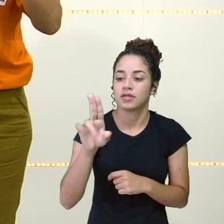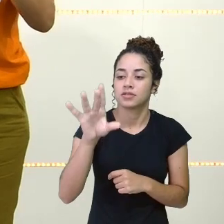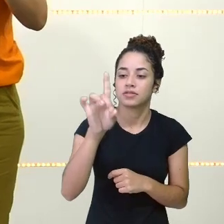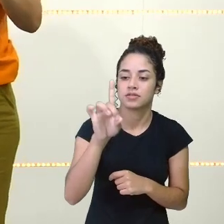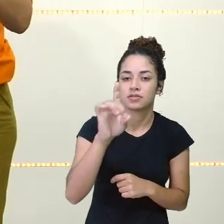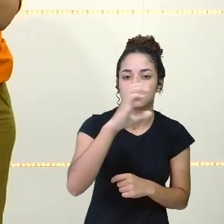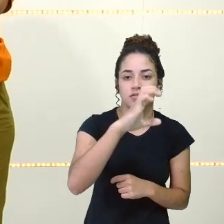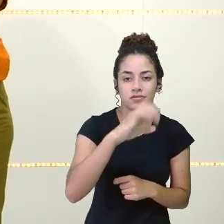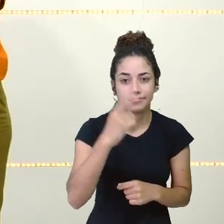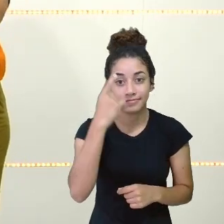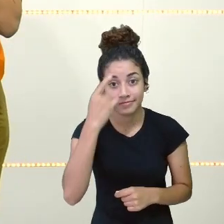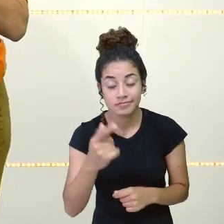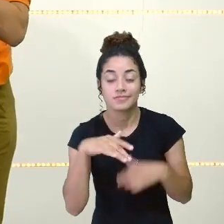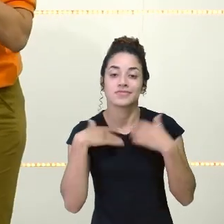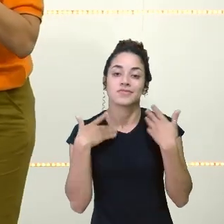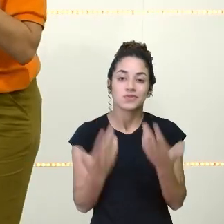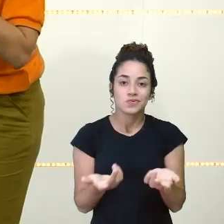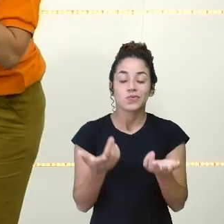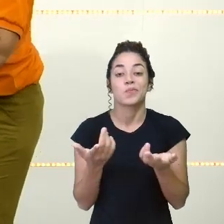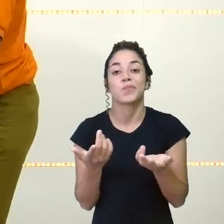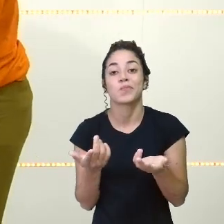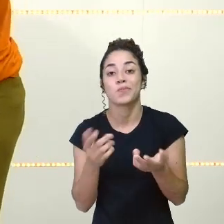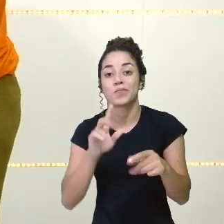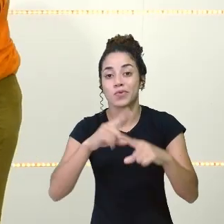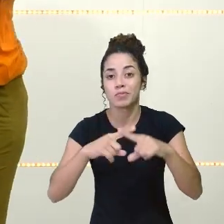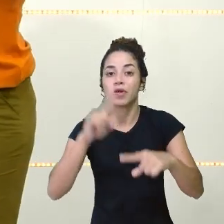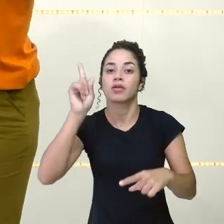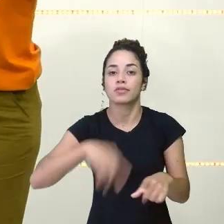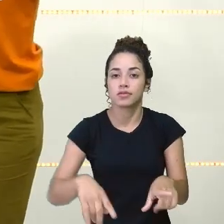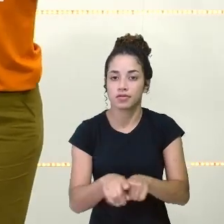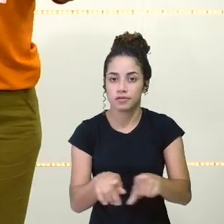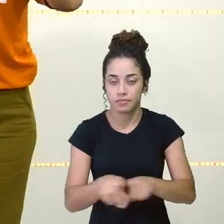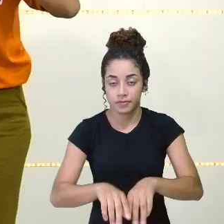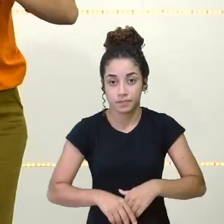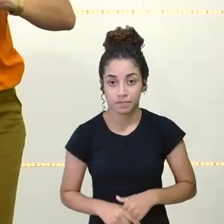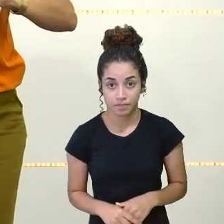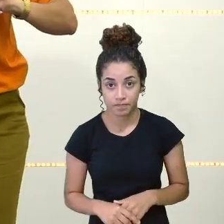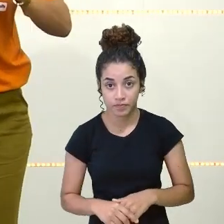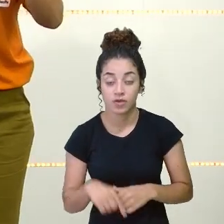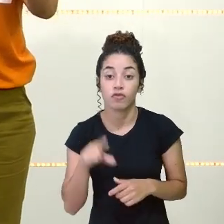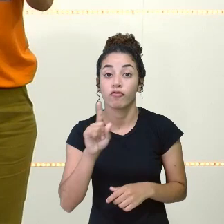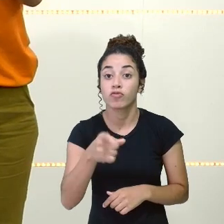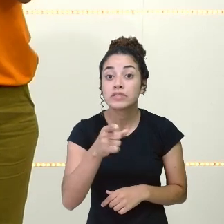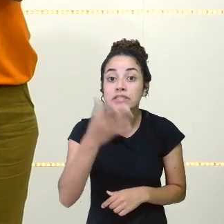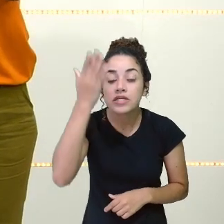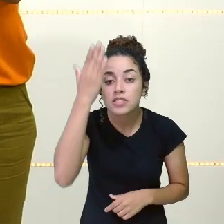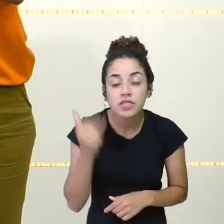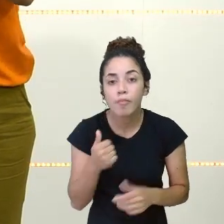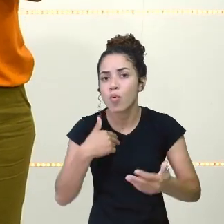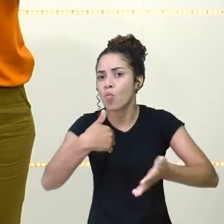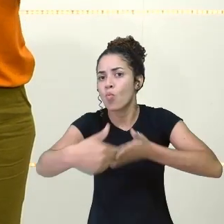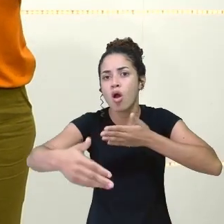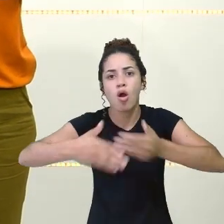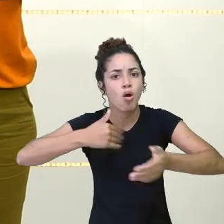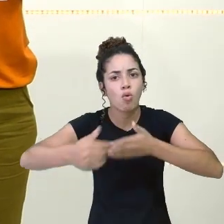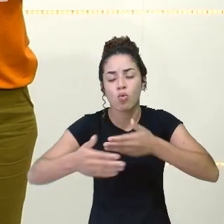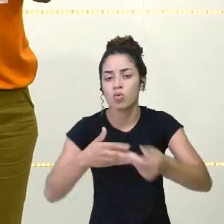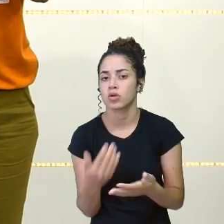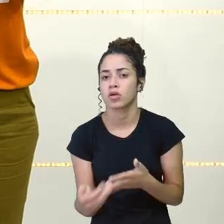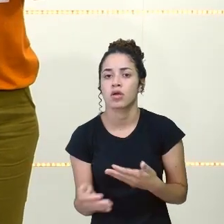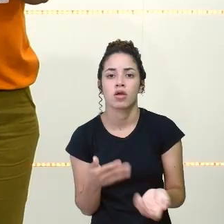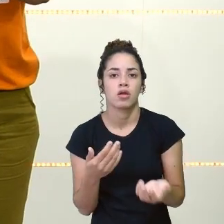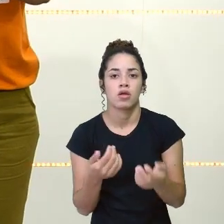centena? Pois bem, na multiplicação a gente vai fazendo isso e você sabe que em qualquer operação,